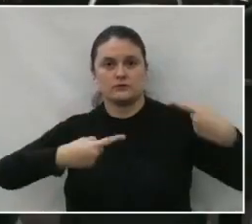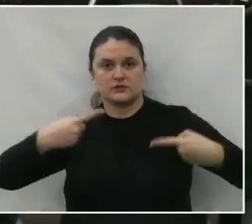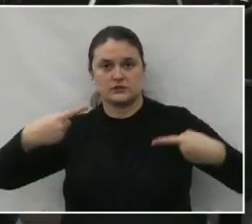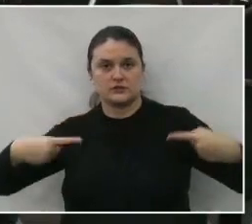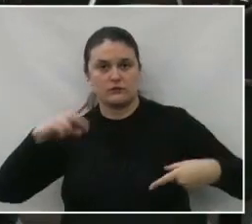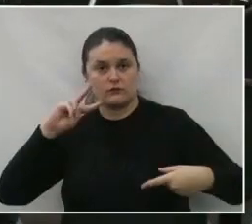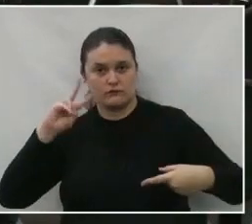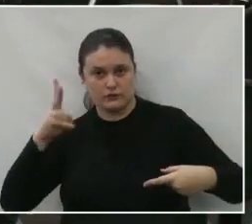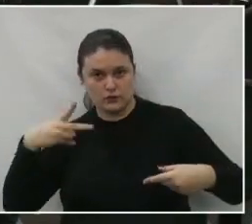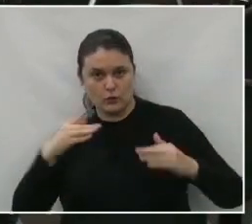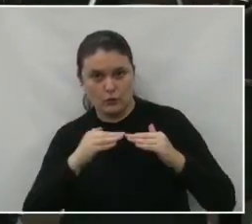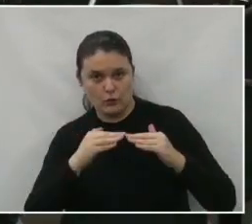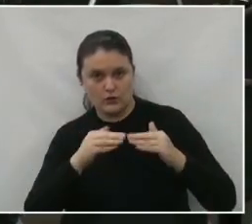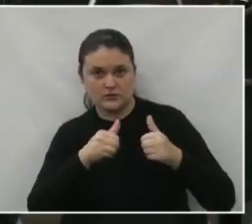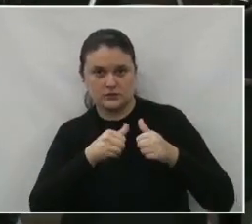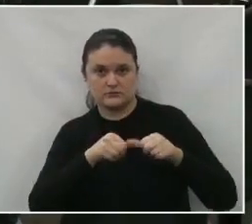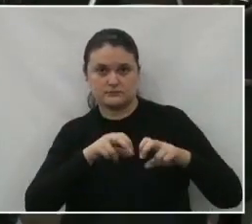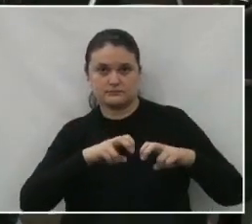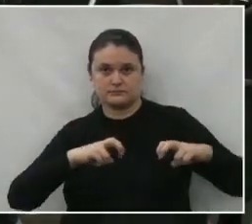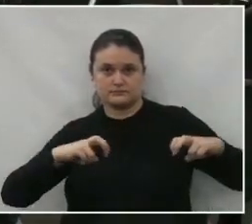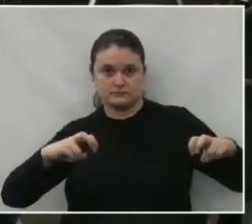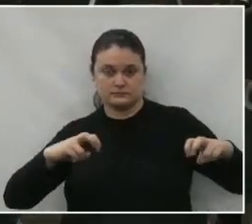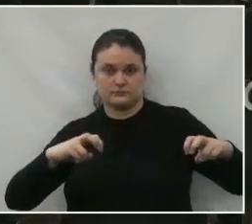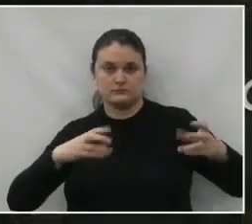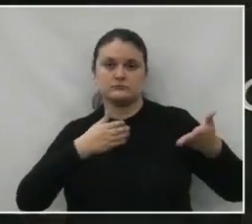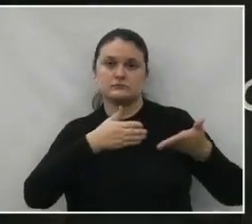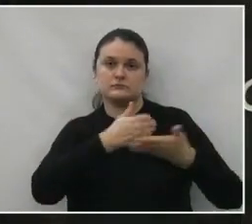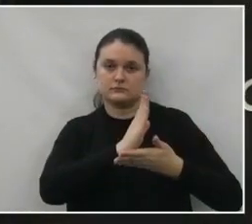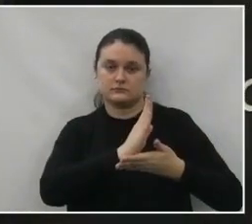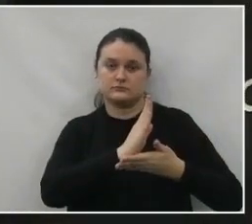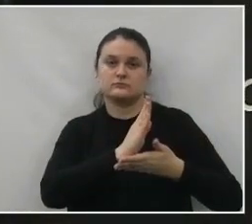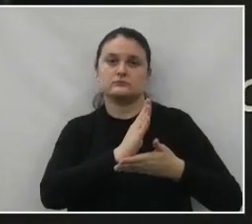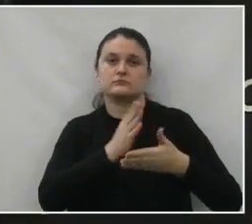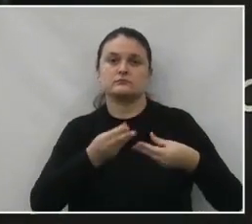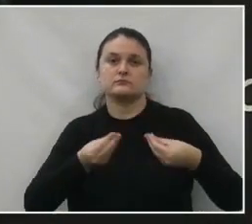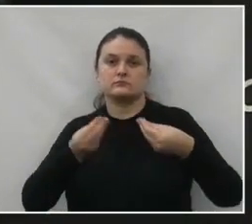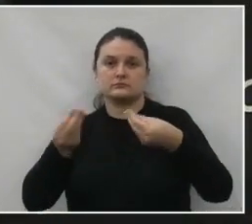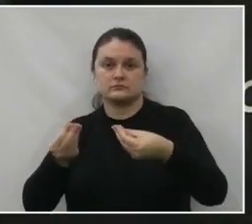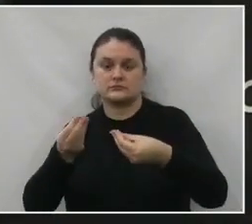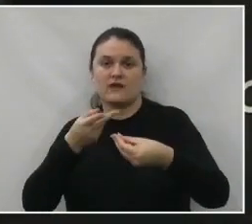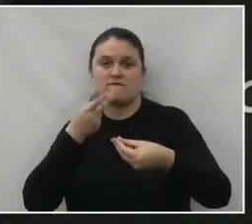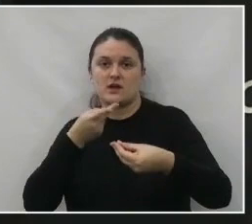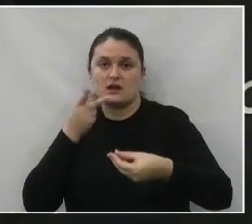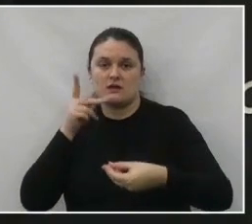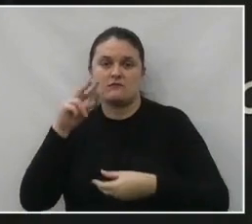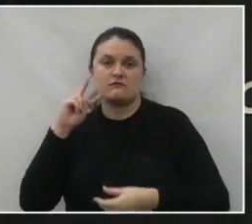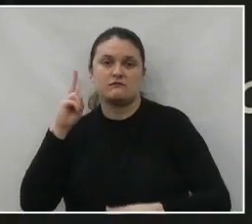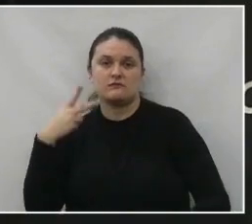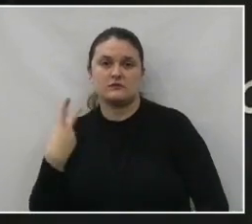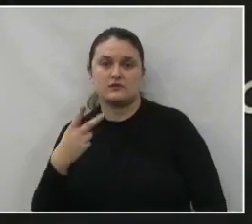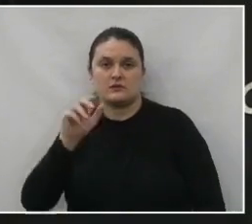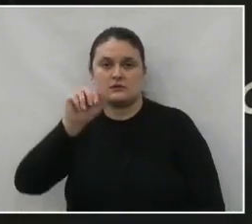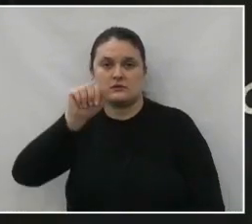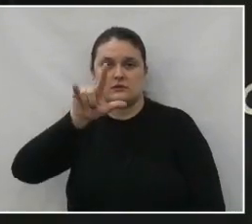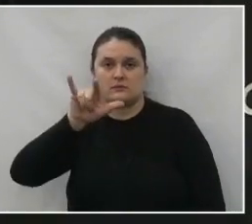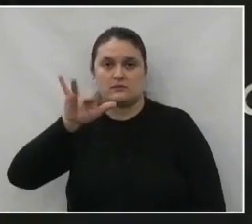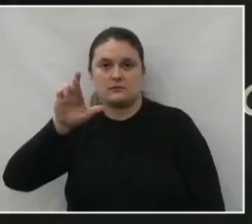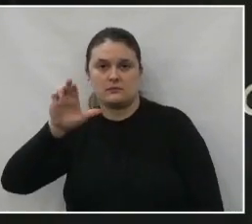Senhores vereadores que aprovam, permaneçam como estão. Aprovado o encaminhamento verbal do vereador Almires Bugai